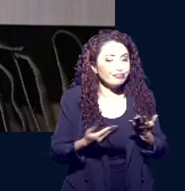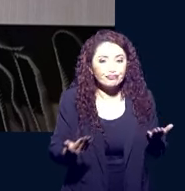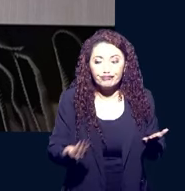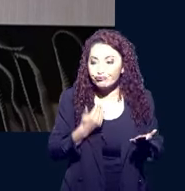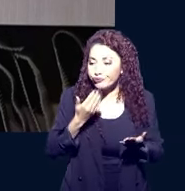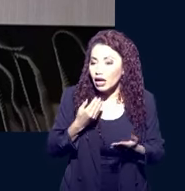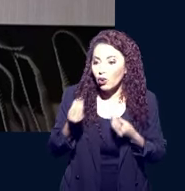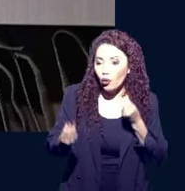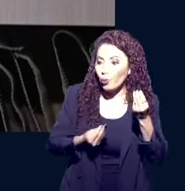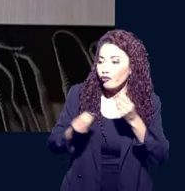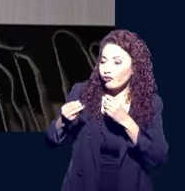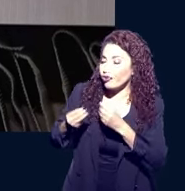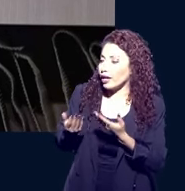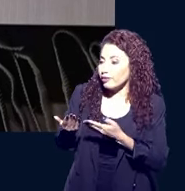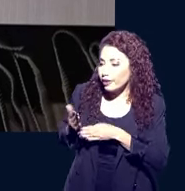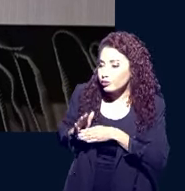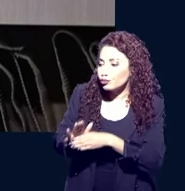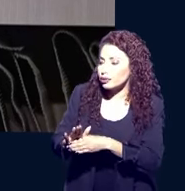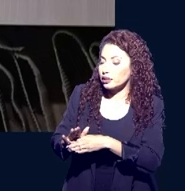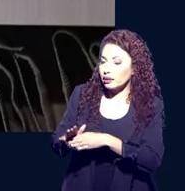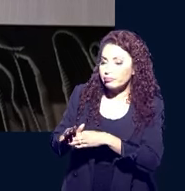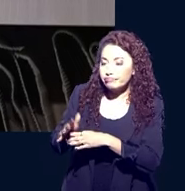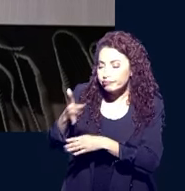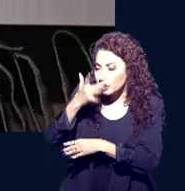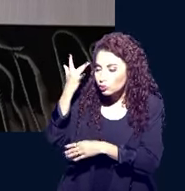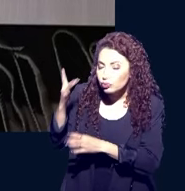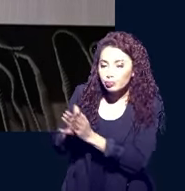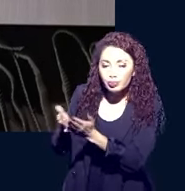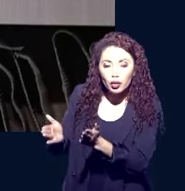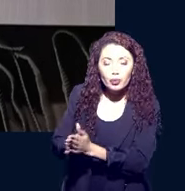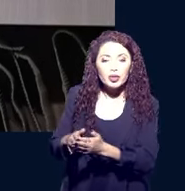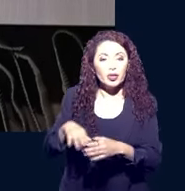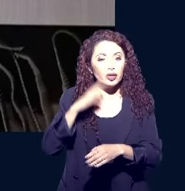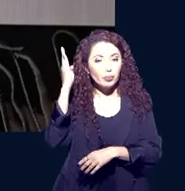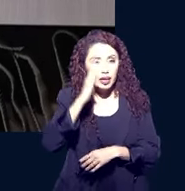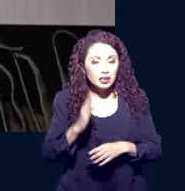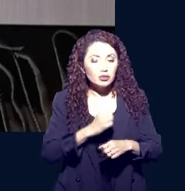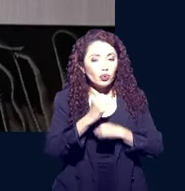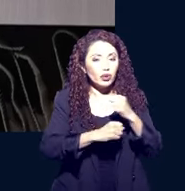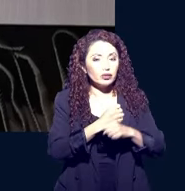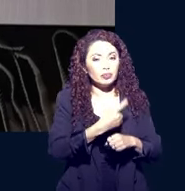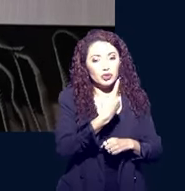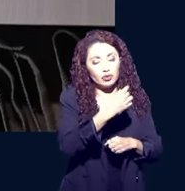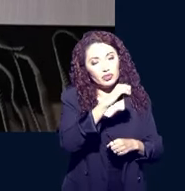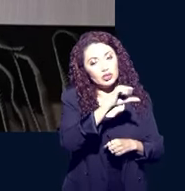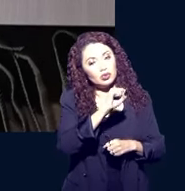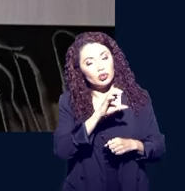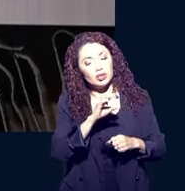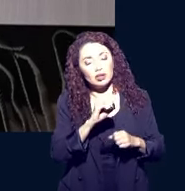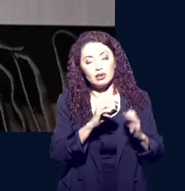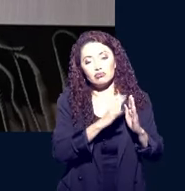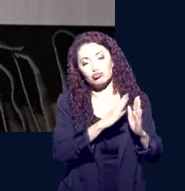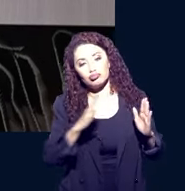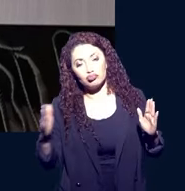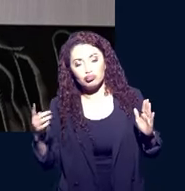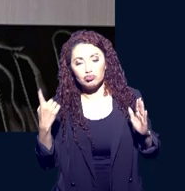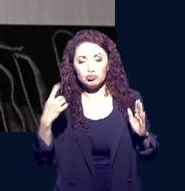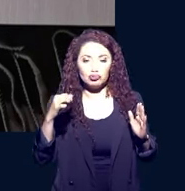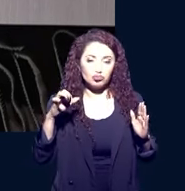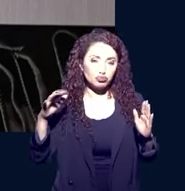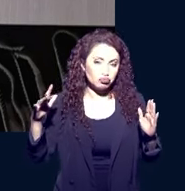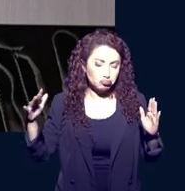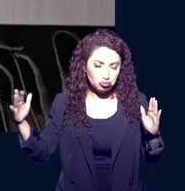renda o Brasil foi entre 1900 e 1980 um dos países que mais cresceu no mundo há uma